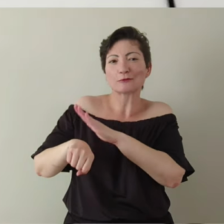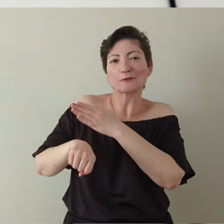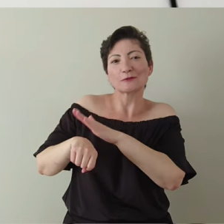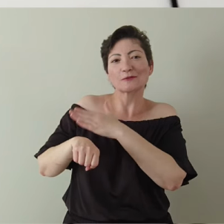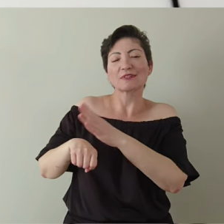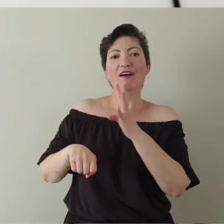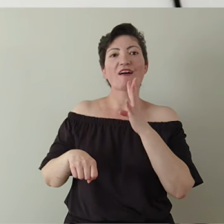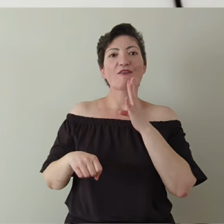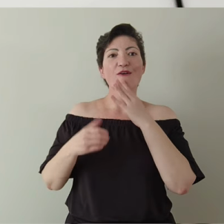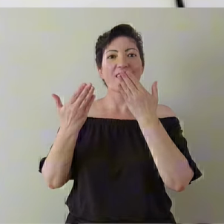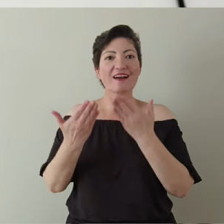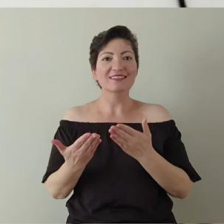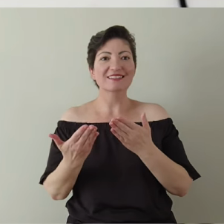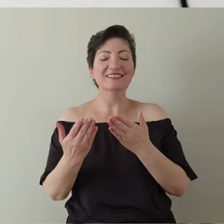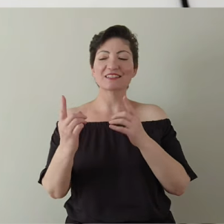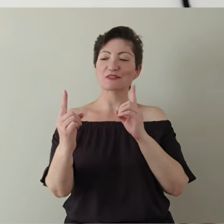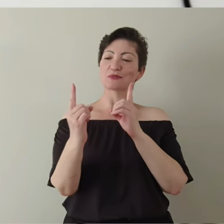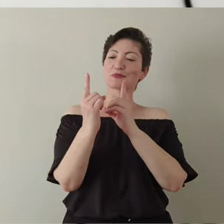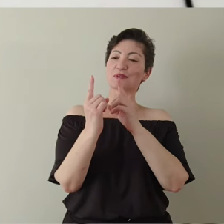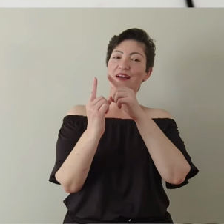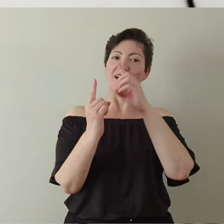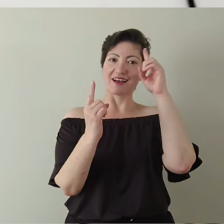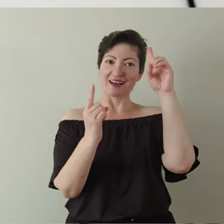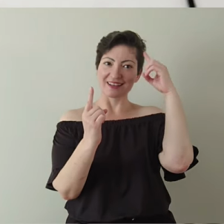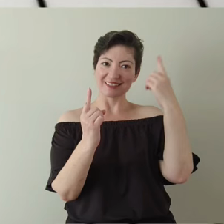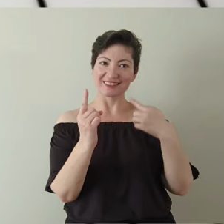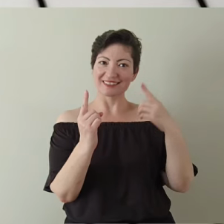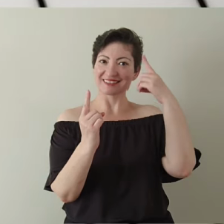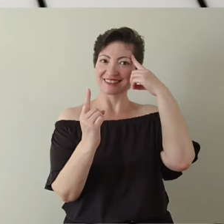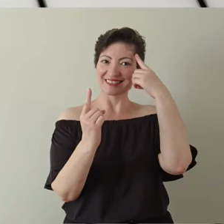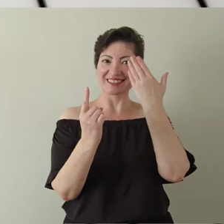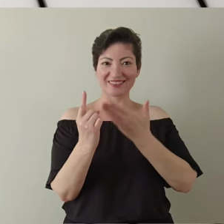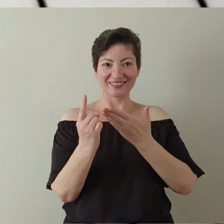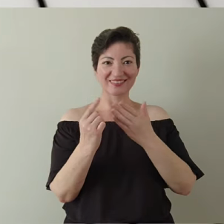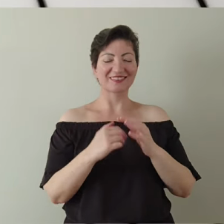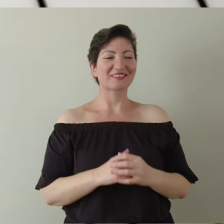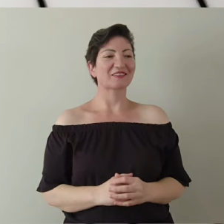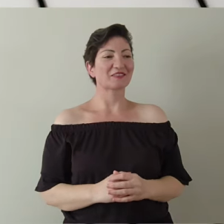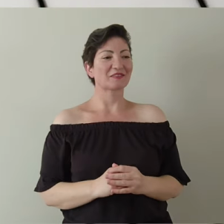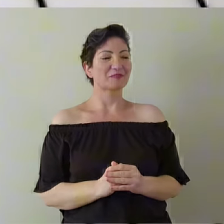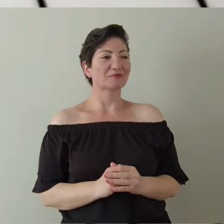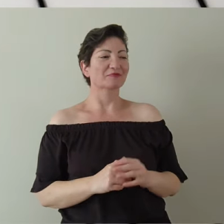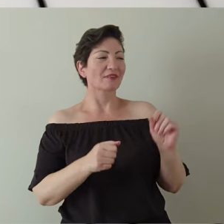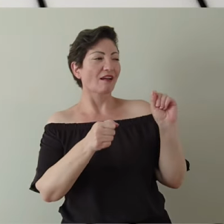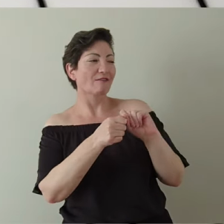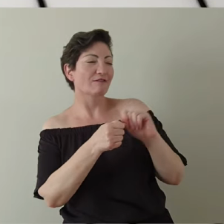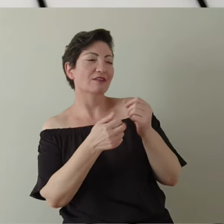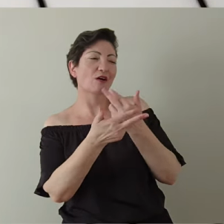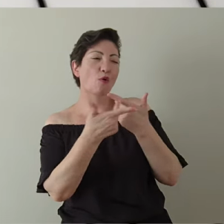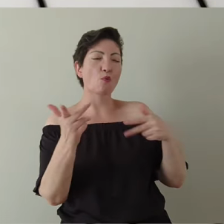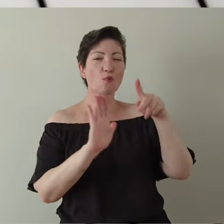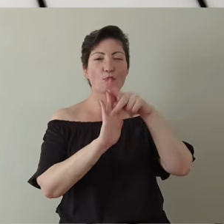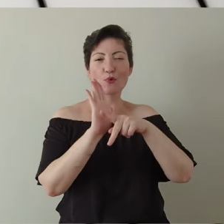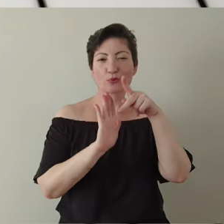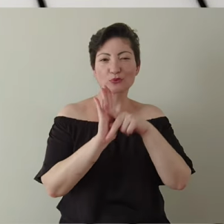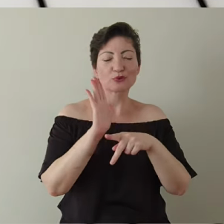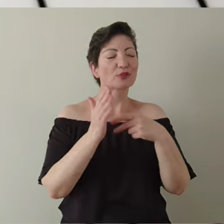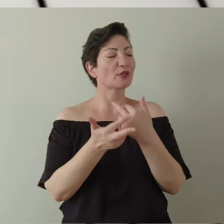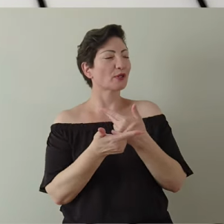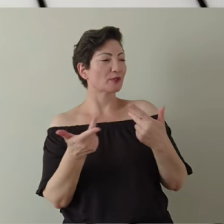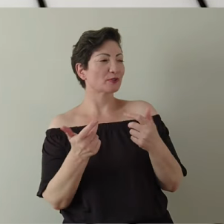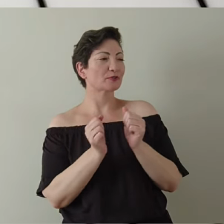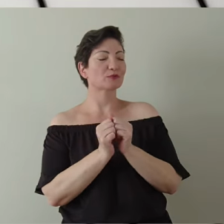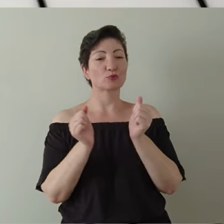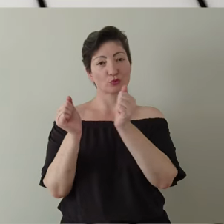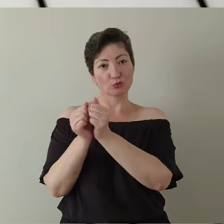eu conheci o Davi, né, o David Dias. A gente começou fazendo umas cipates lá no Ceci, né, junto